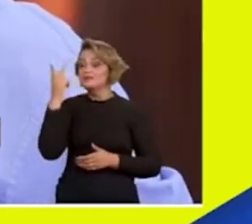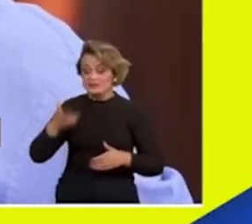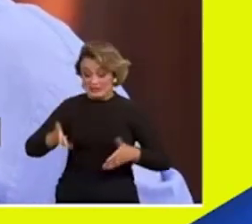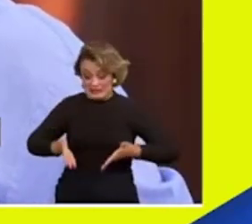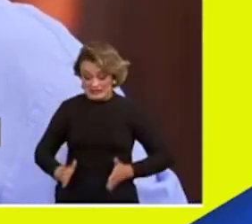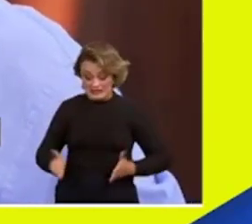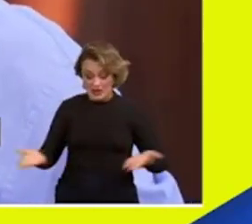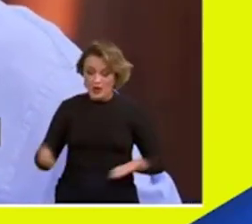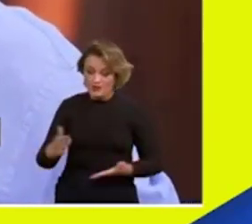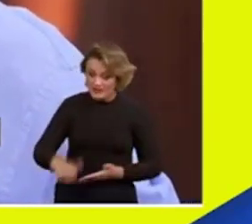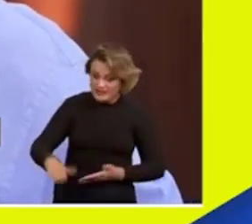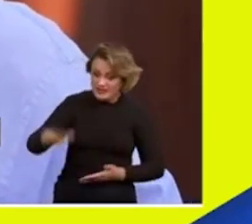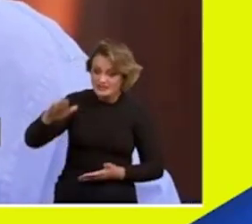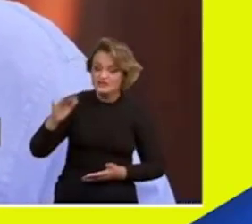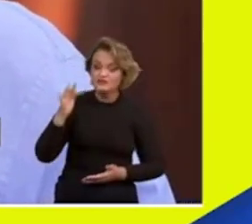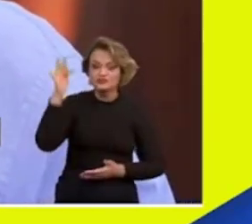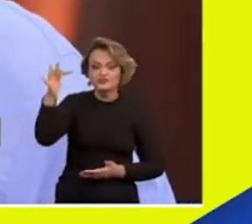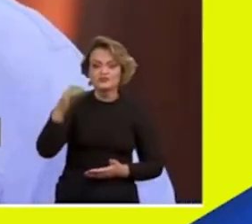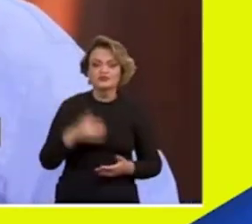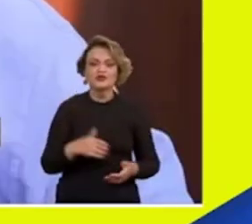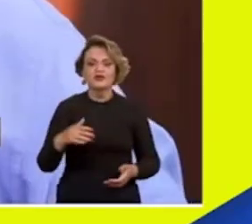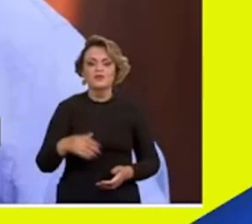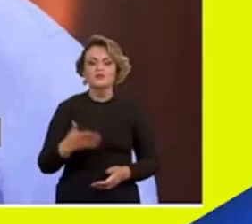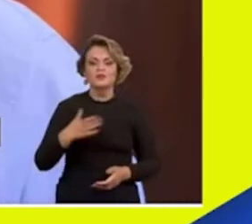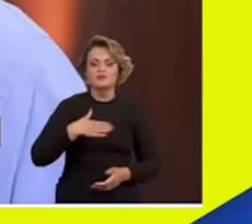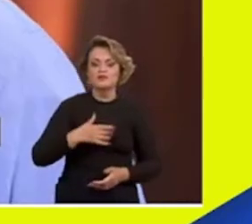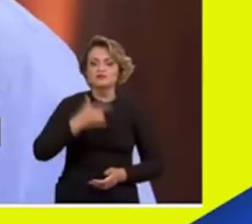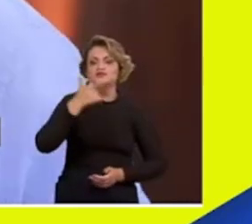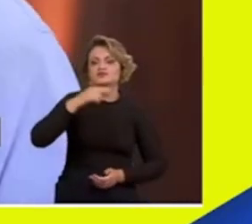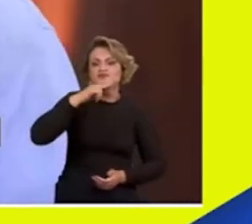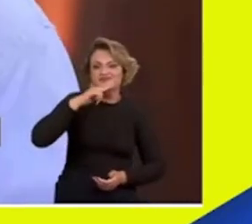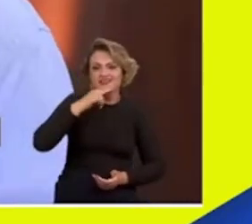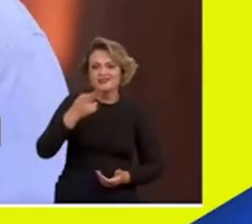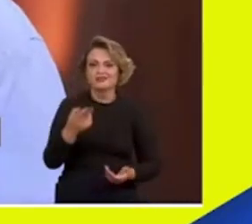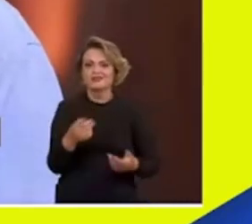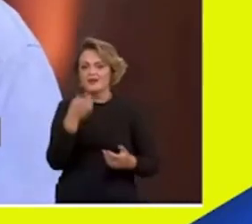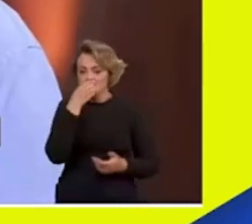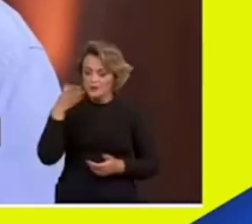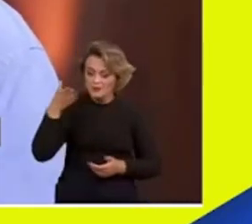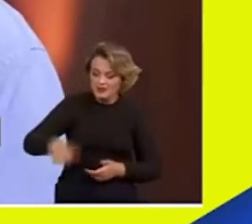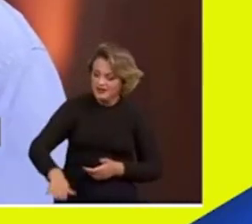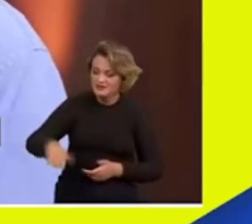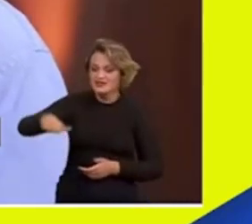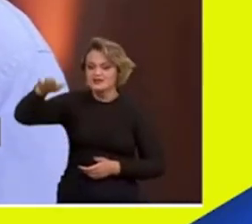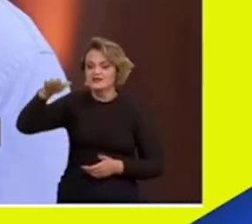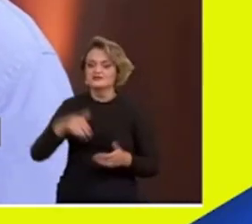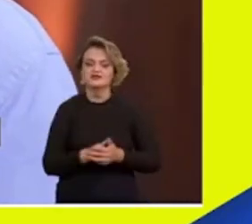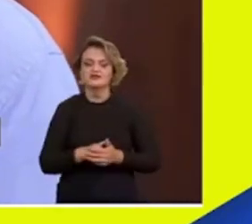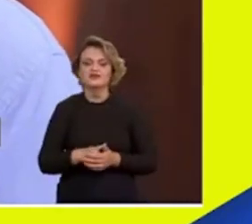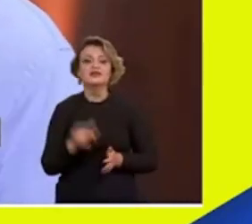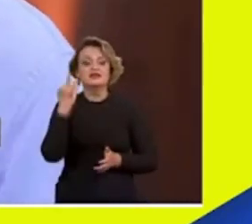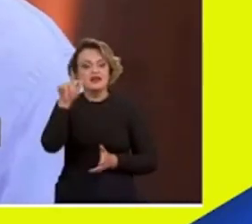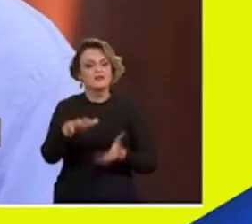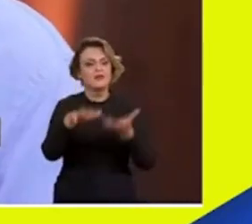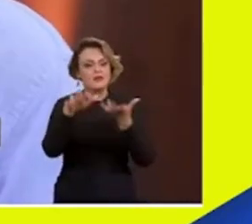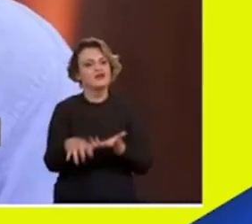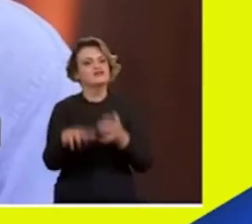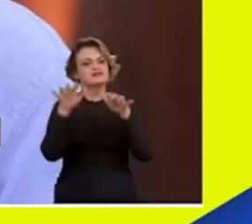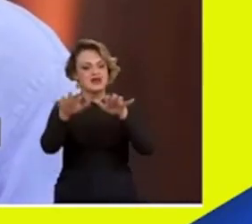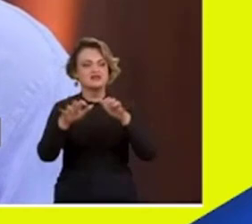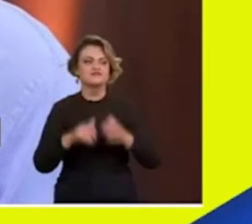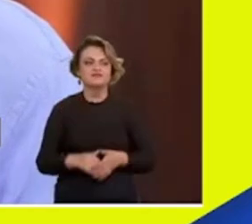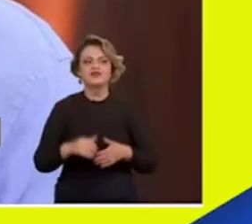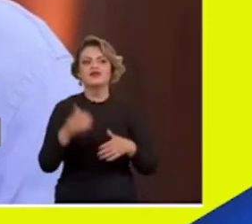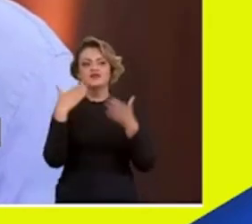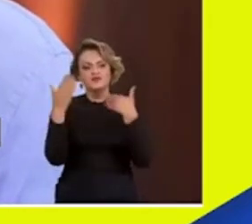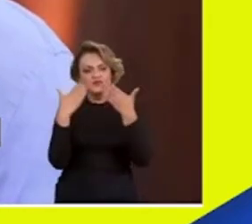meu bisneto, pra minha bisneta, sabe? É isso que tá acontecendo no Congresso Nacional. Eu tenho conversado com o Pacheco, eu